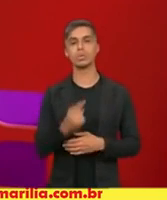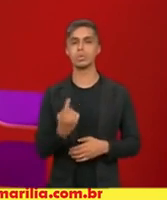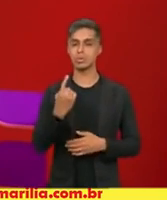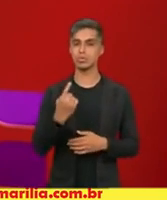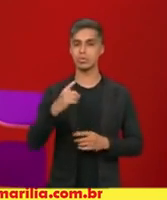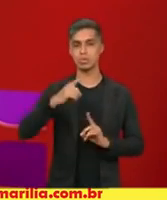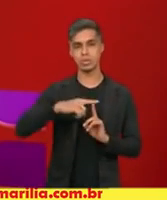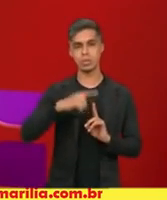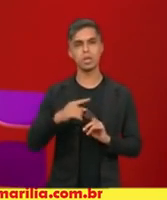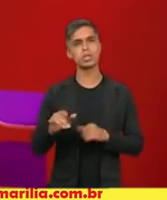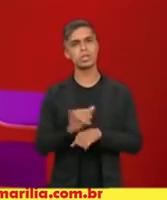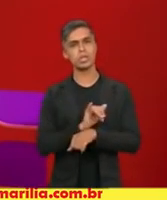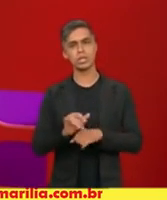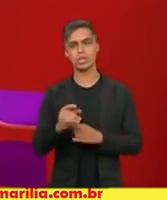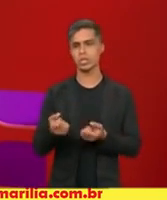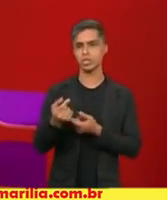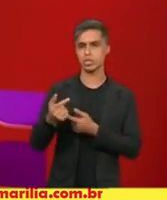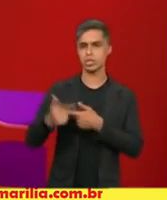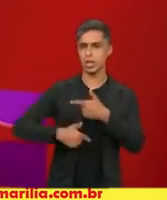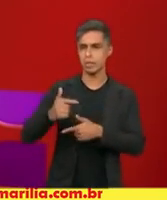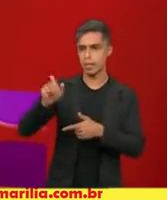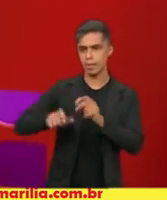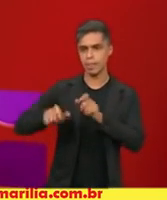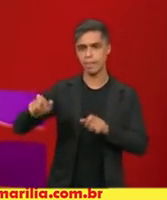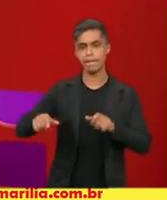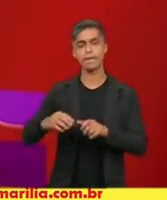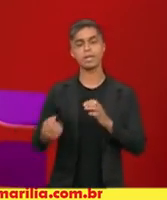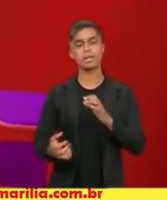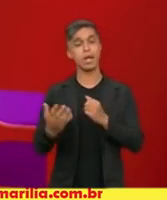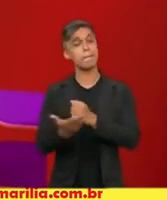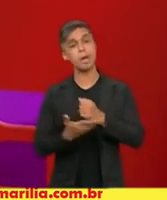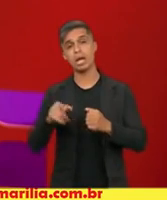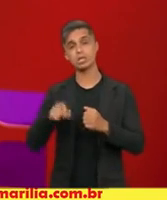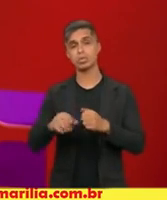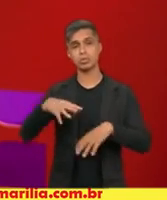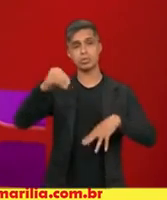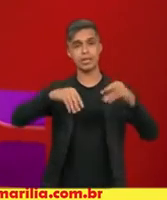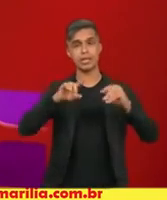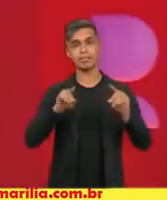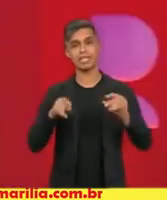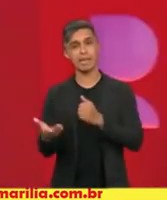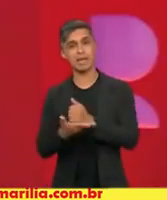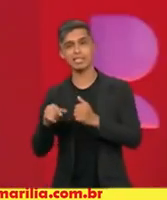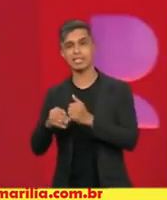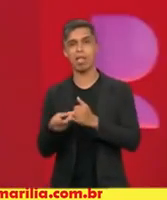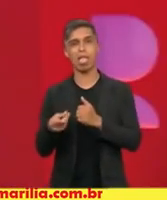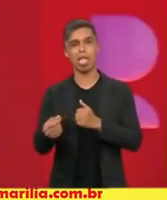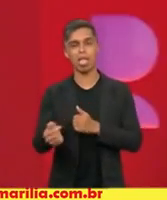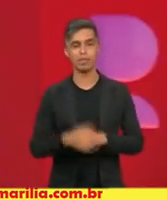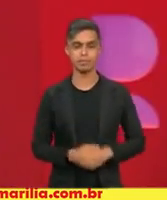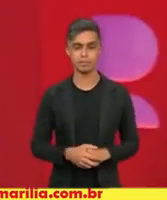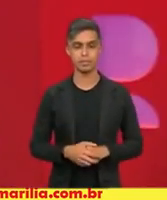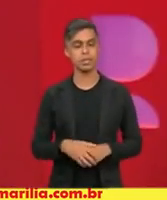certo tipo de mão de obra, que havia constituído o império do Brasil em tantíssimos aspectos, estava se esgarçando. Você tinha, então, um desgaste pela guerra e